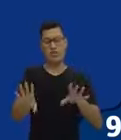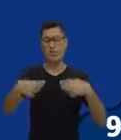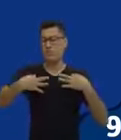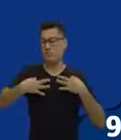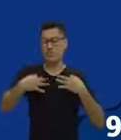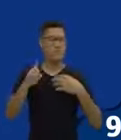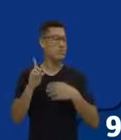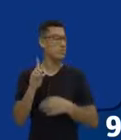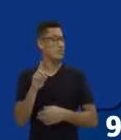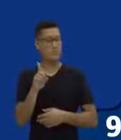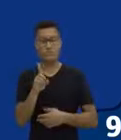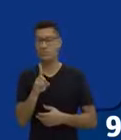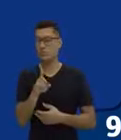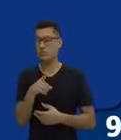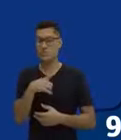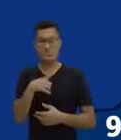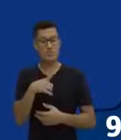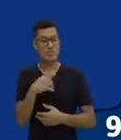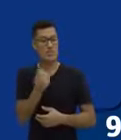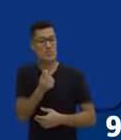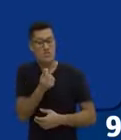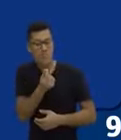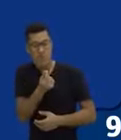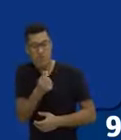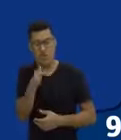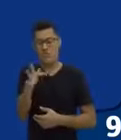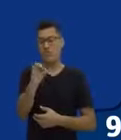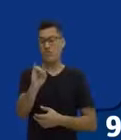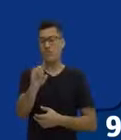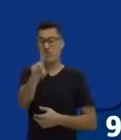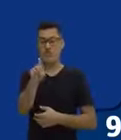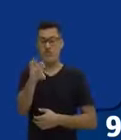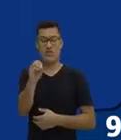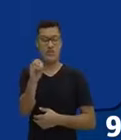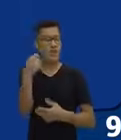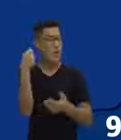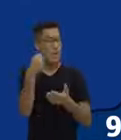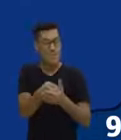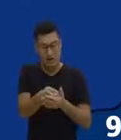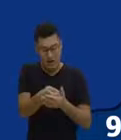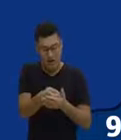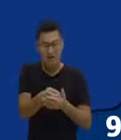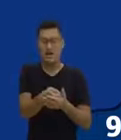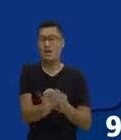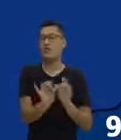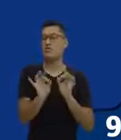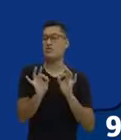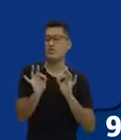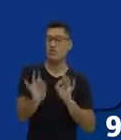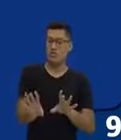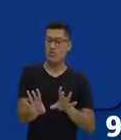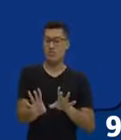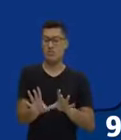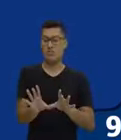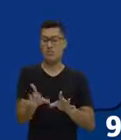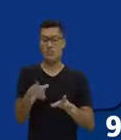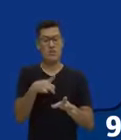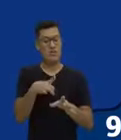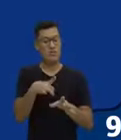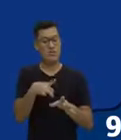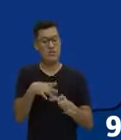Não, né? Não. Não tem nenhum valor fixo. Eu só vou comprar... Desculpa, eu só vou pagar... aquilo que eu adquiri,